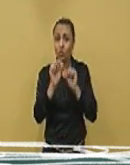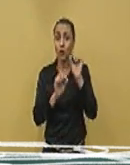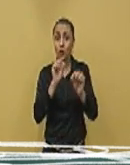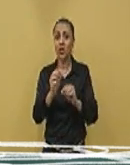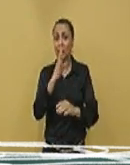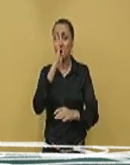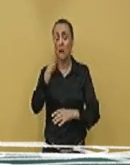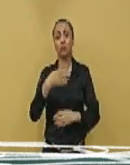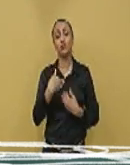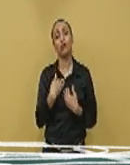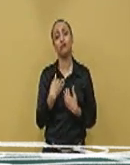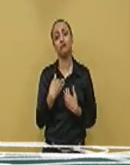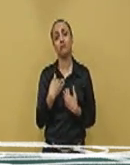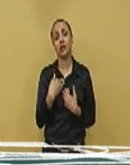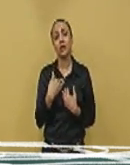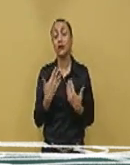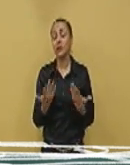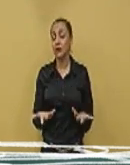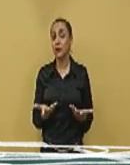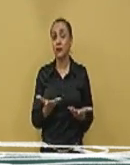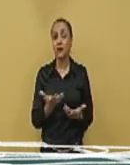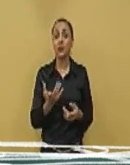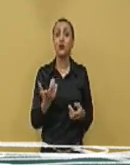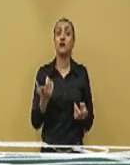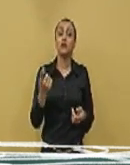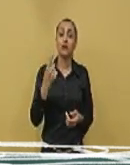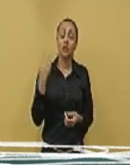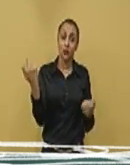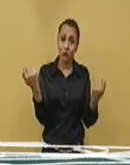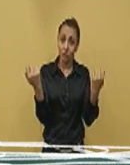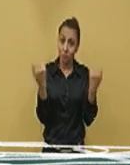acusando. Então, eu acho assim, que a gente tem que pensar